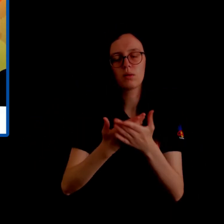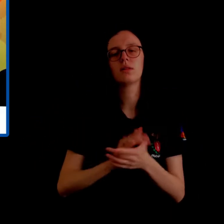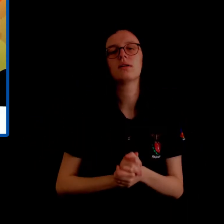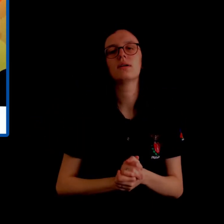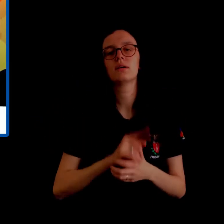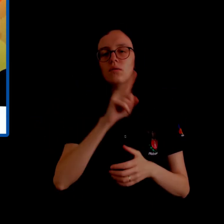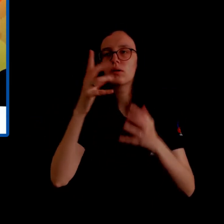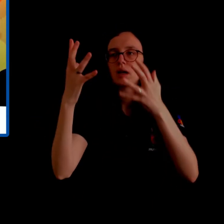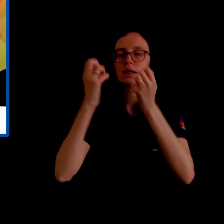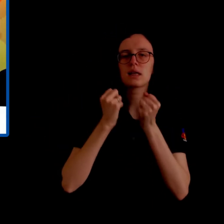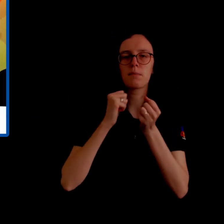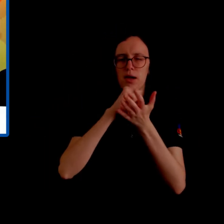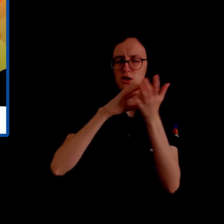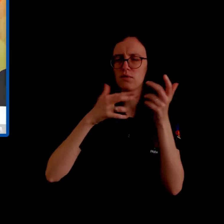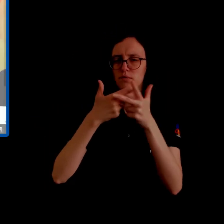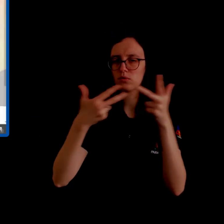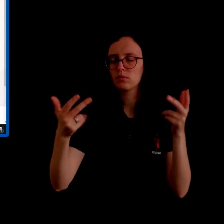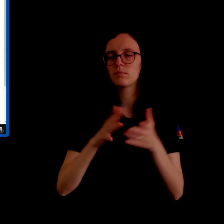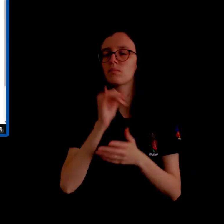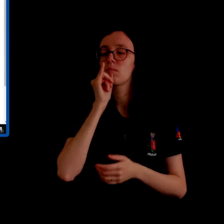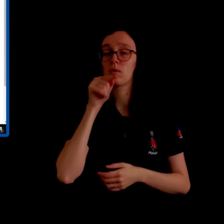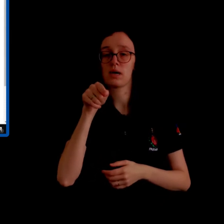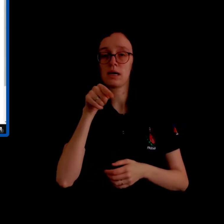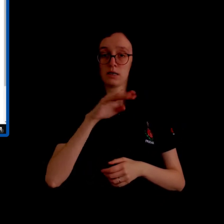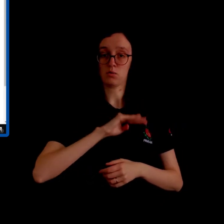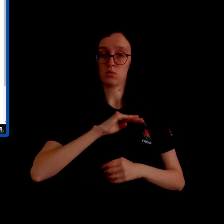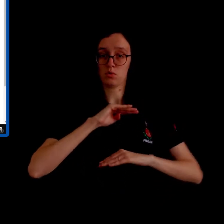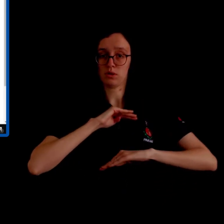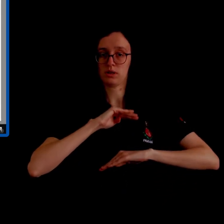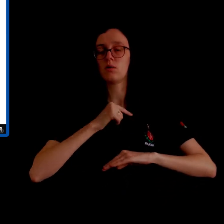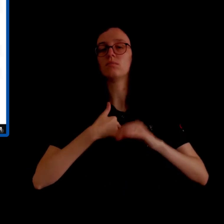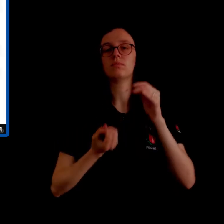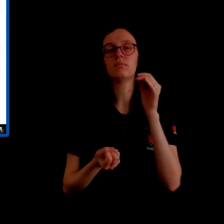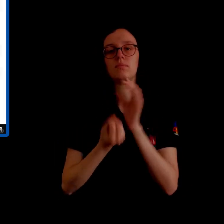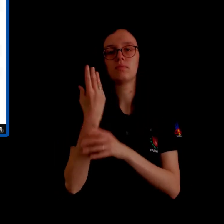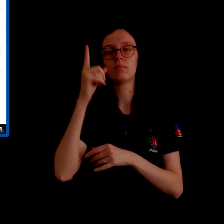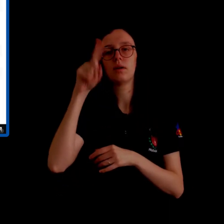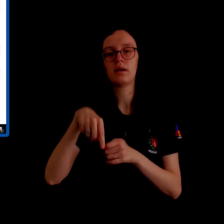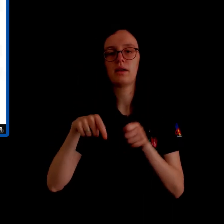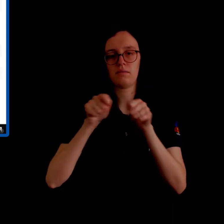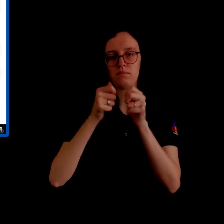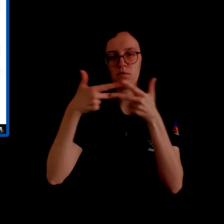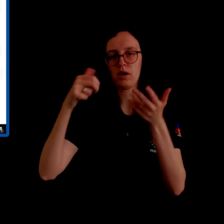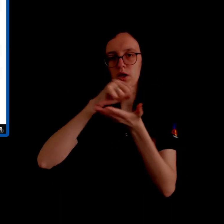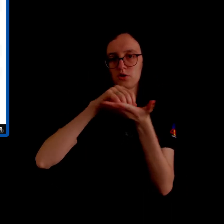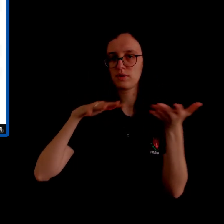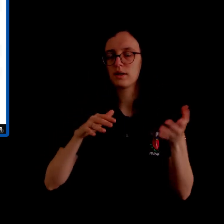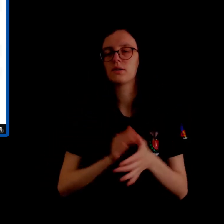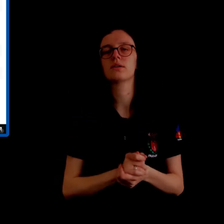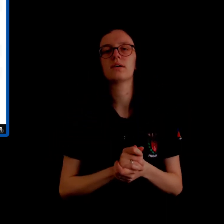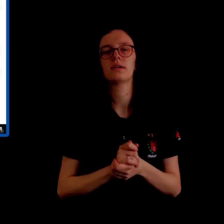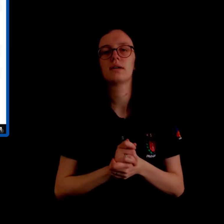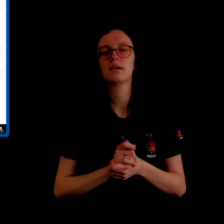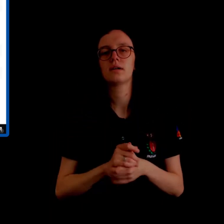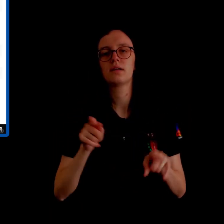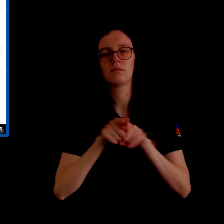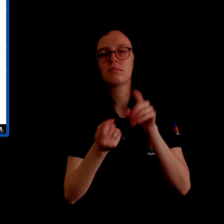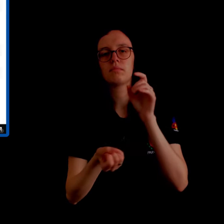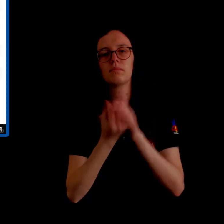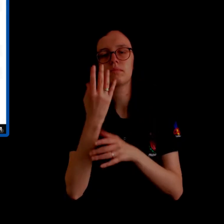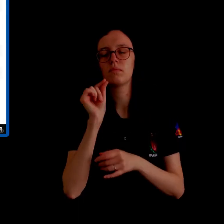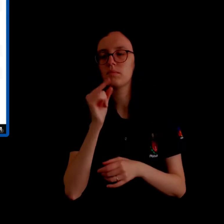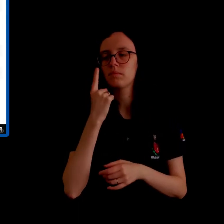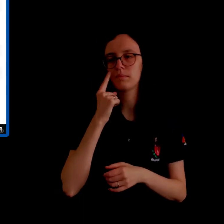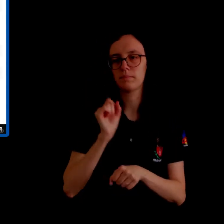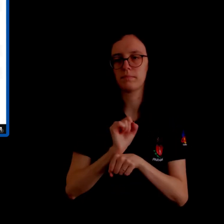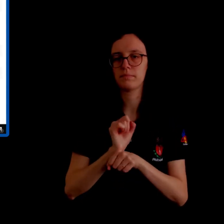a atividade, aqui no caso aqui eu vou criar uma atividade e vou criar de repente um Forms aqui,